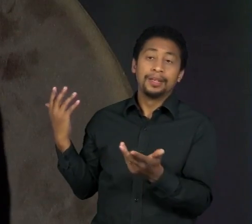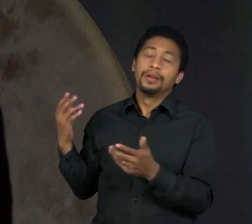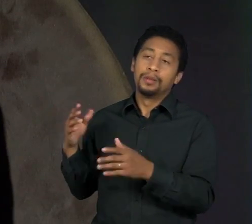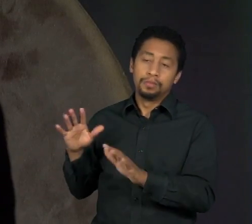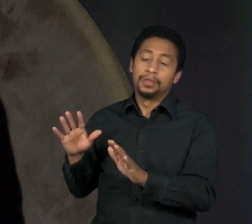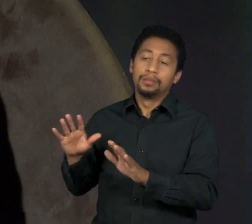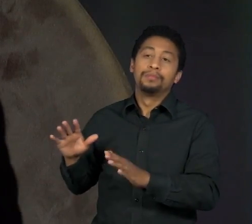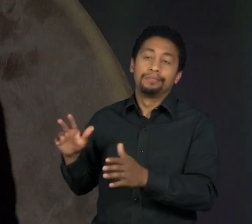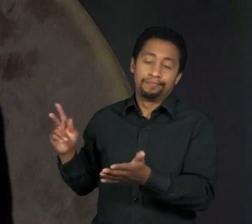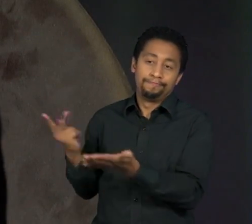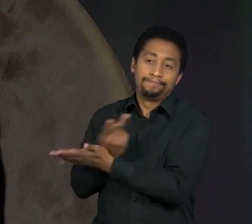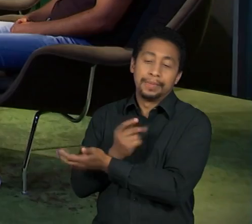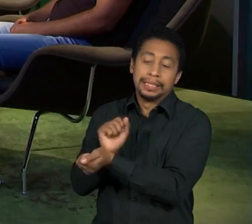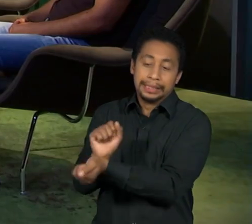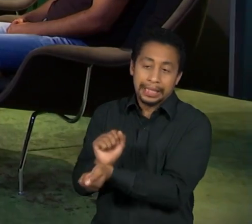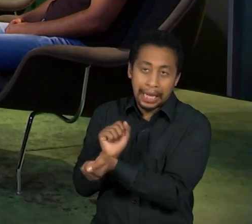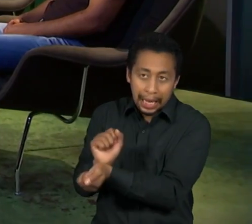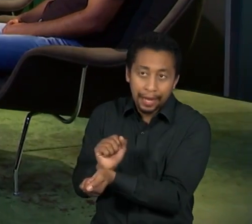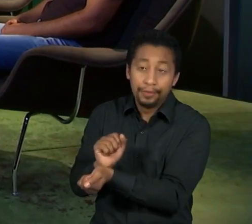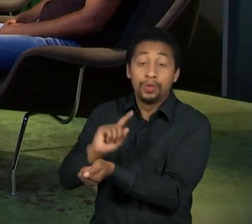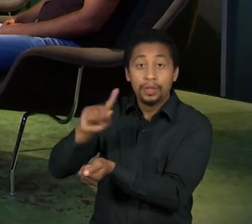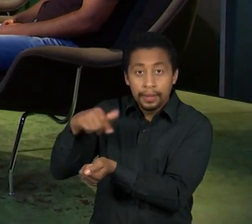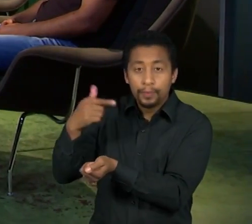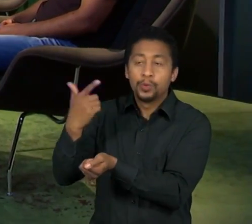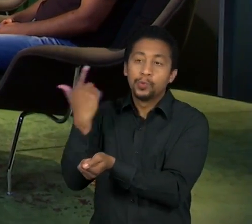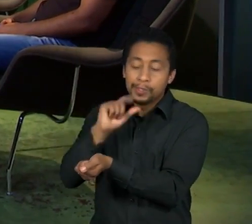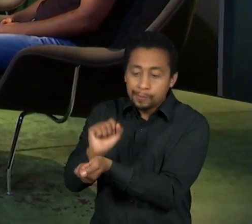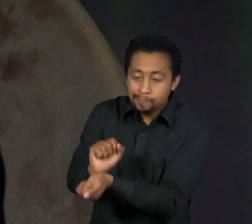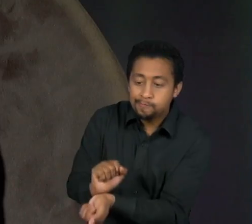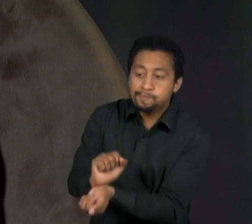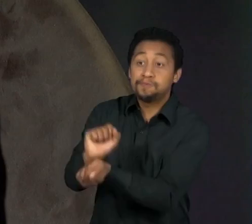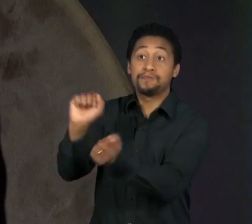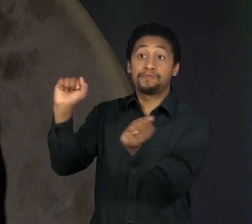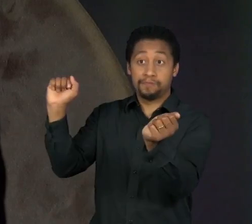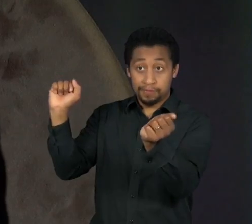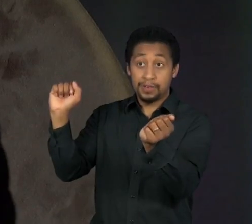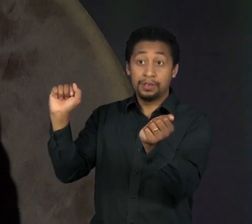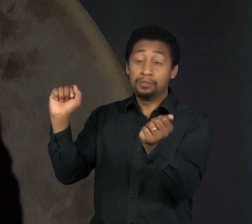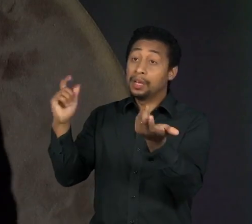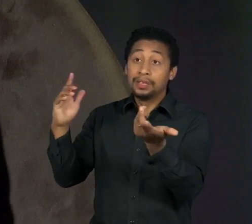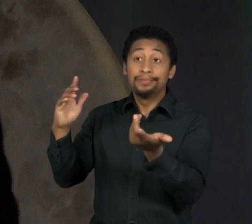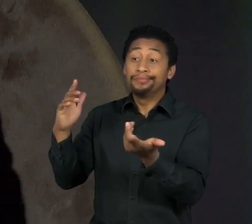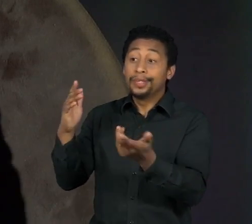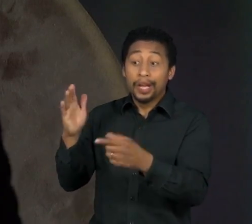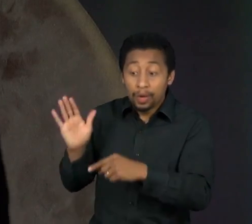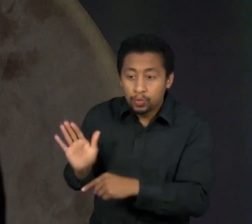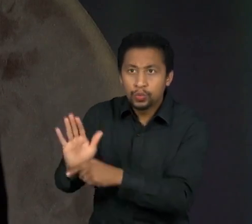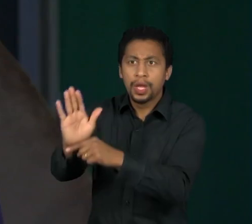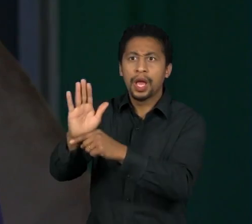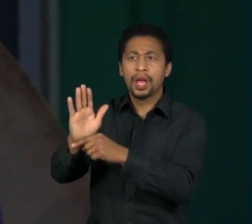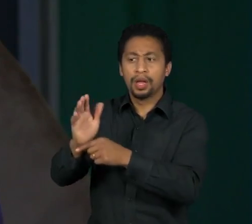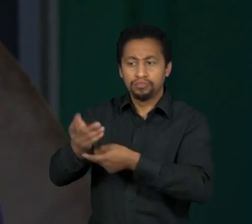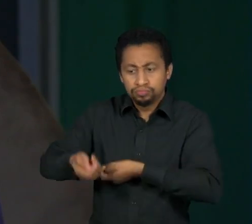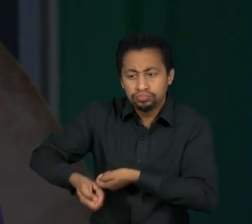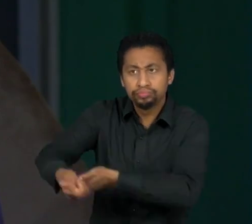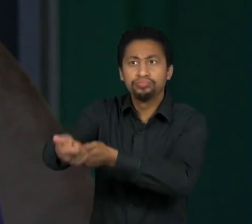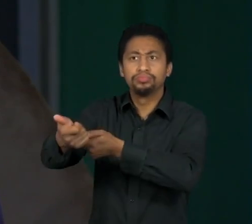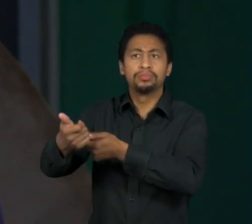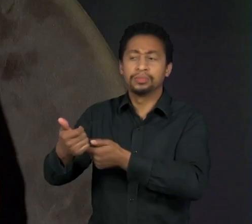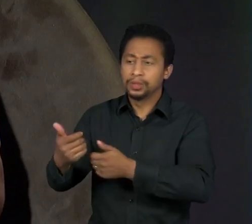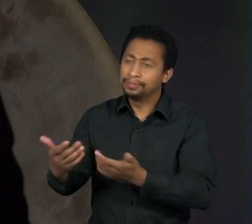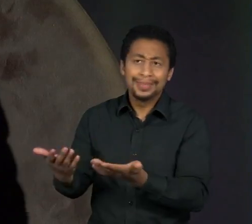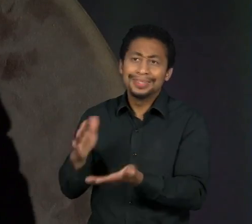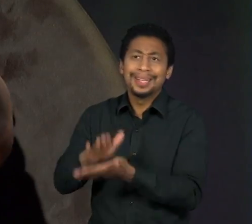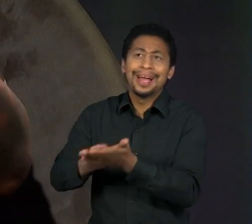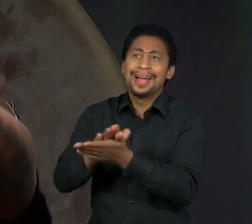no pós-escravidão, né? Que atendesse essas comunidades negras libertas. Como a gente explica isso? A Cital soltou uma pesquisa em que eles mostram